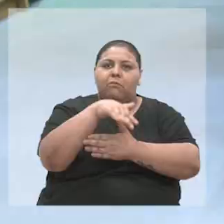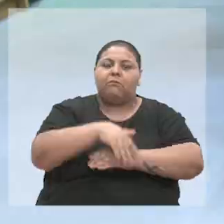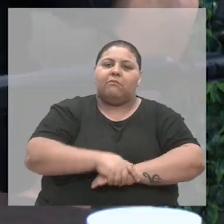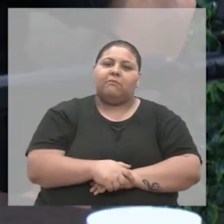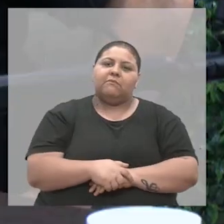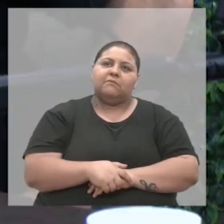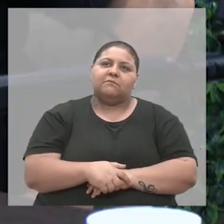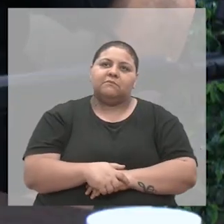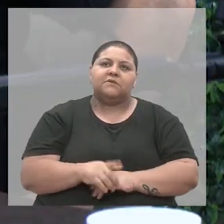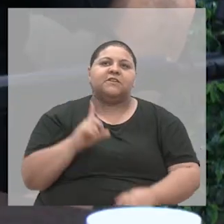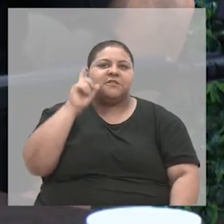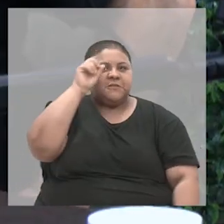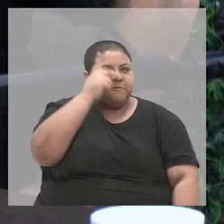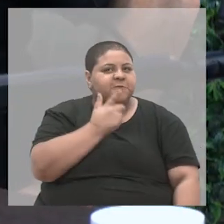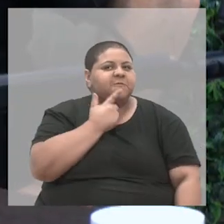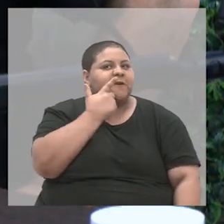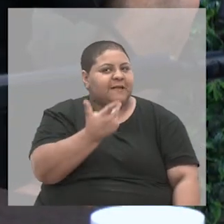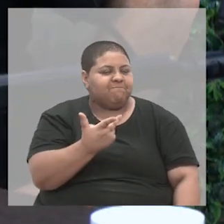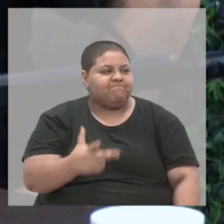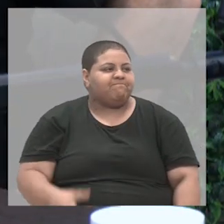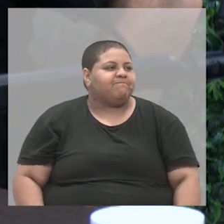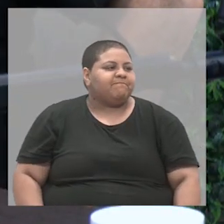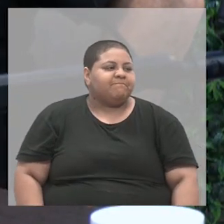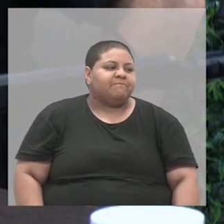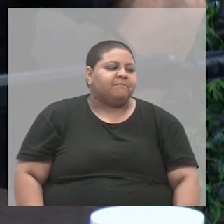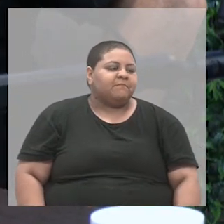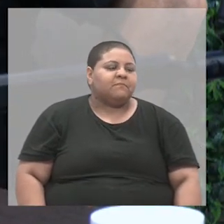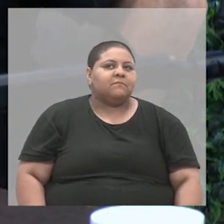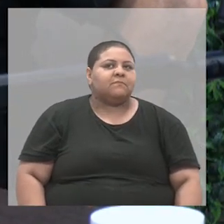Cara, difícil de falar assim, mas